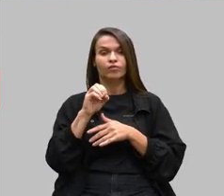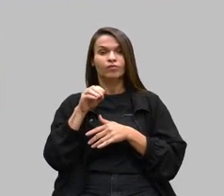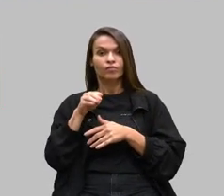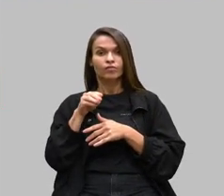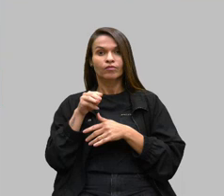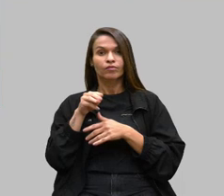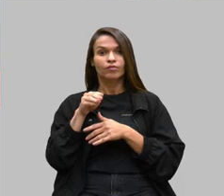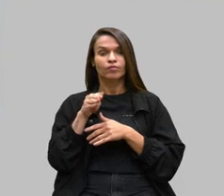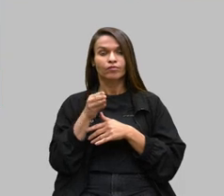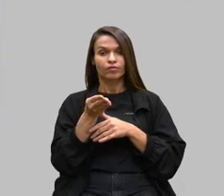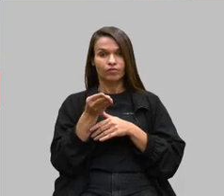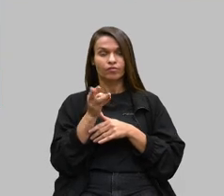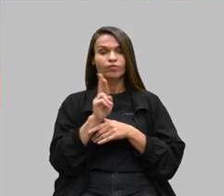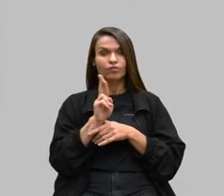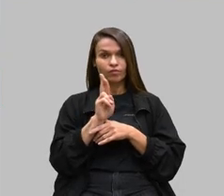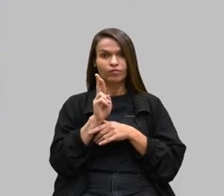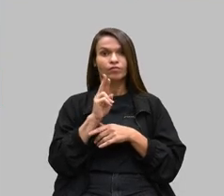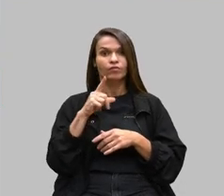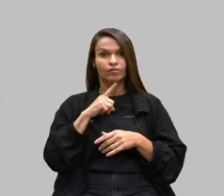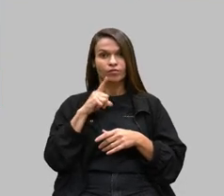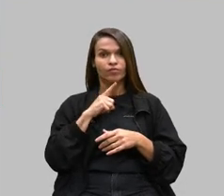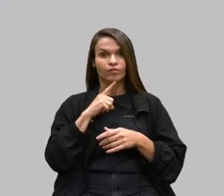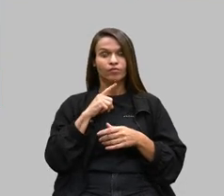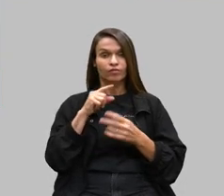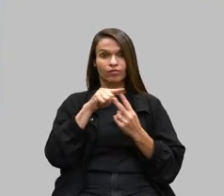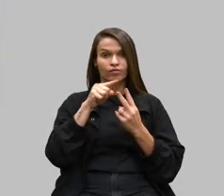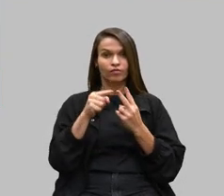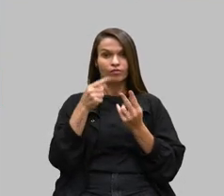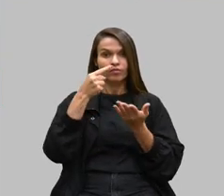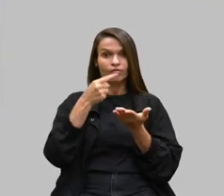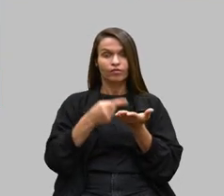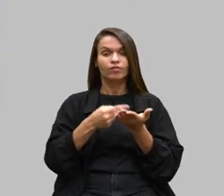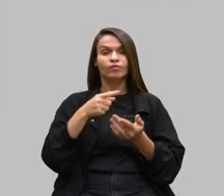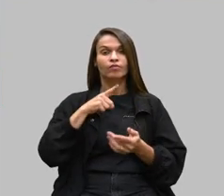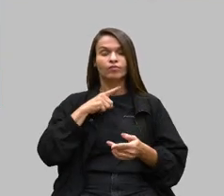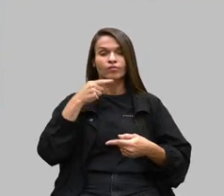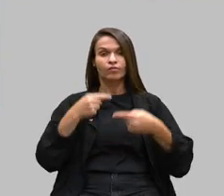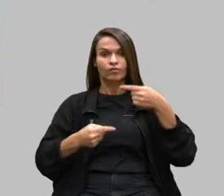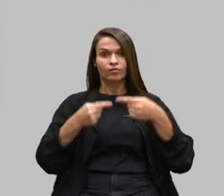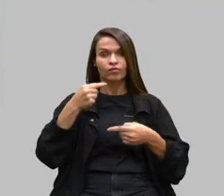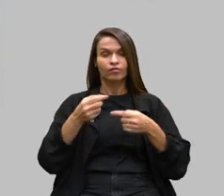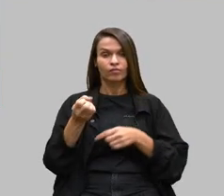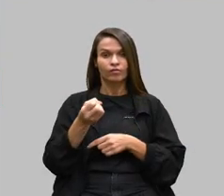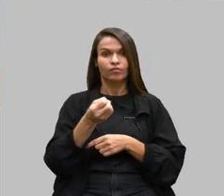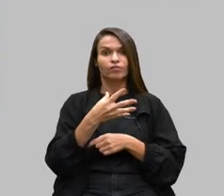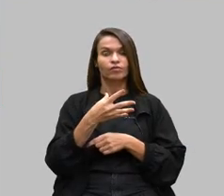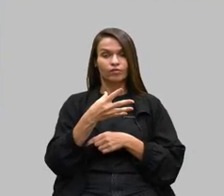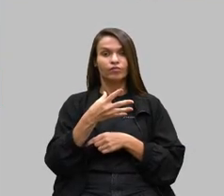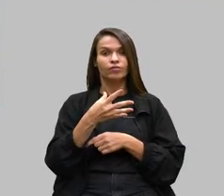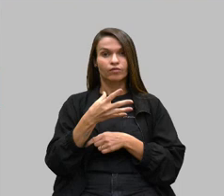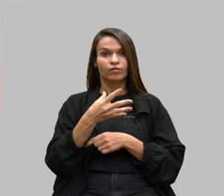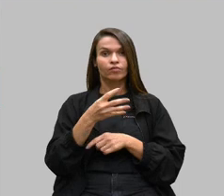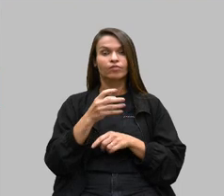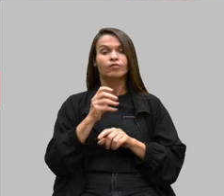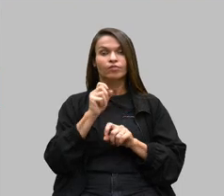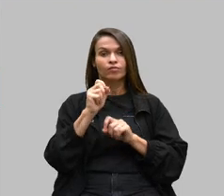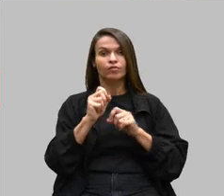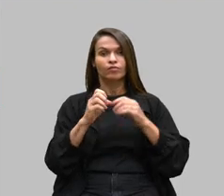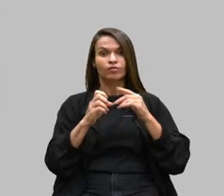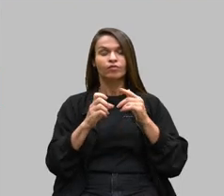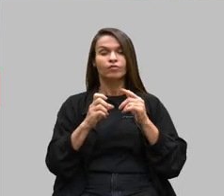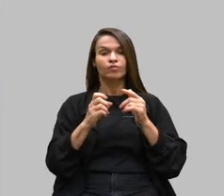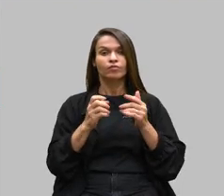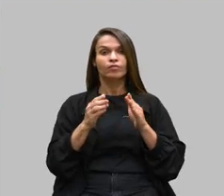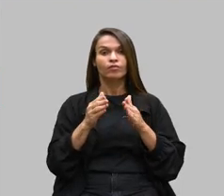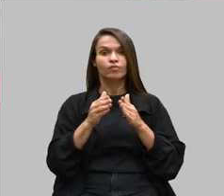reais além dessas duas repactuações está em discussão a renovação antecipada da concessão da